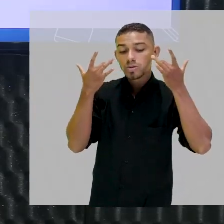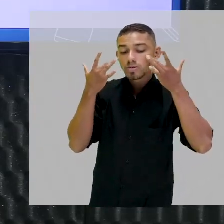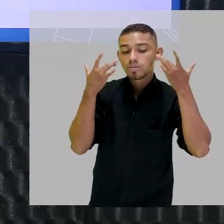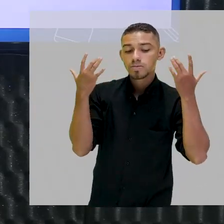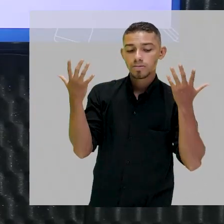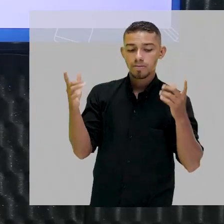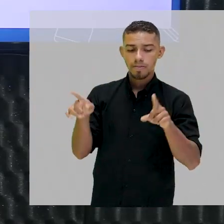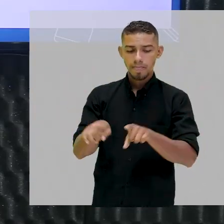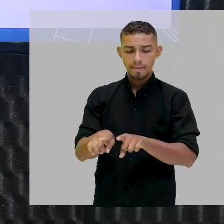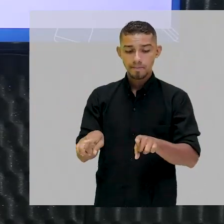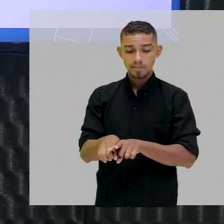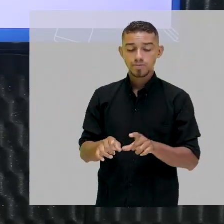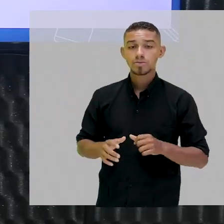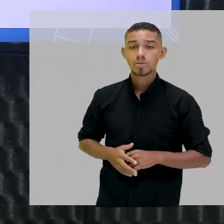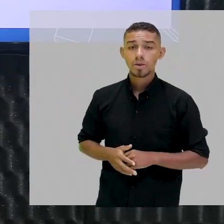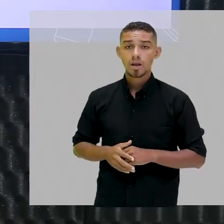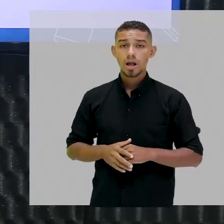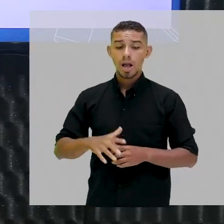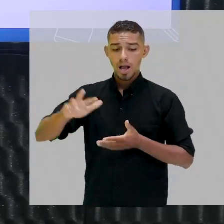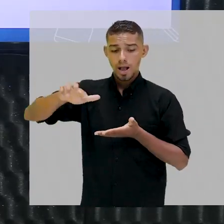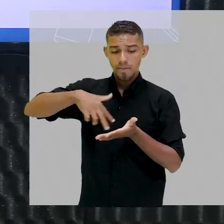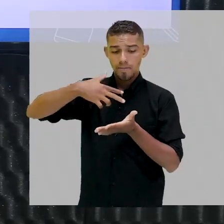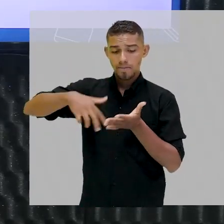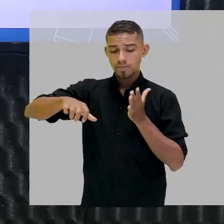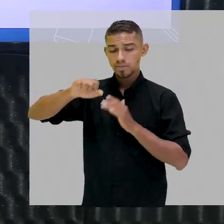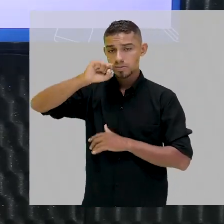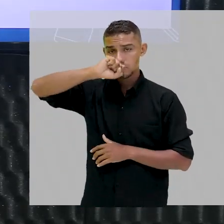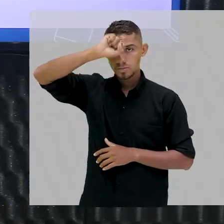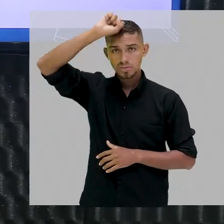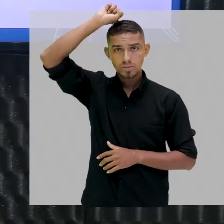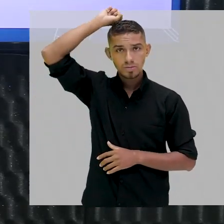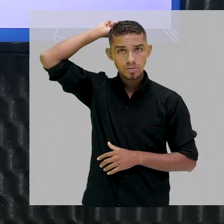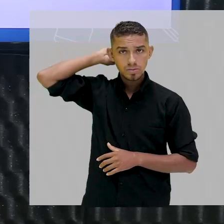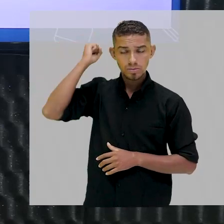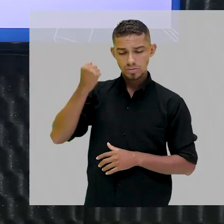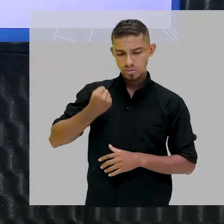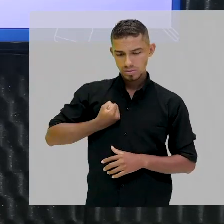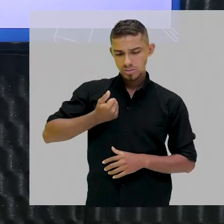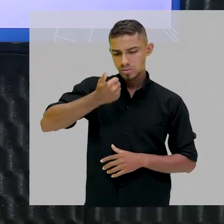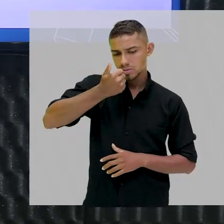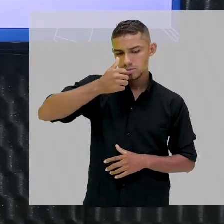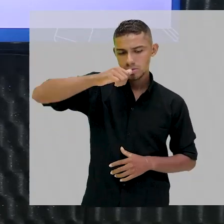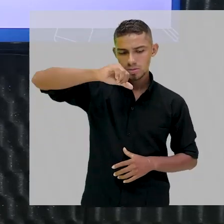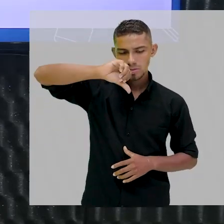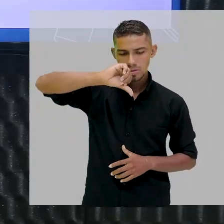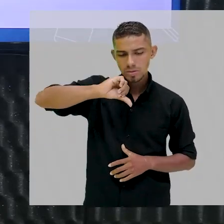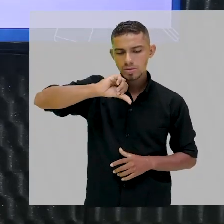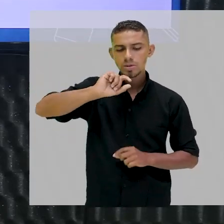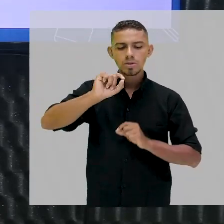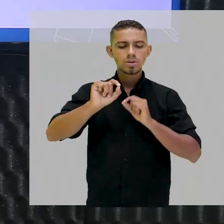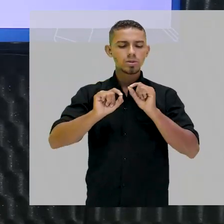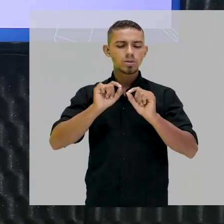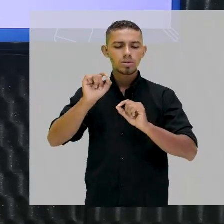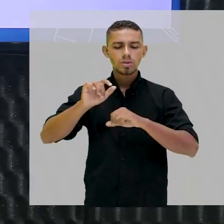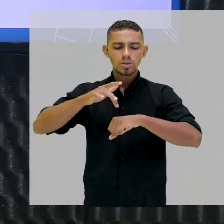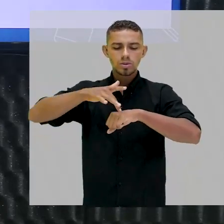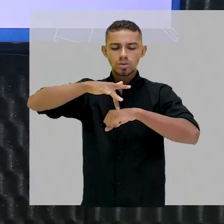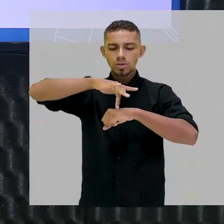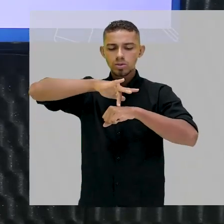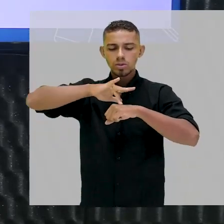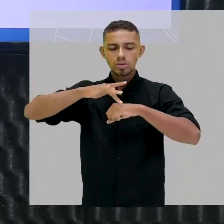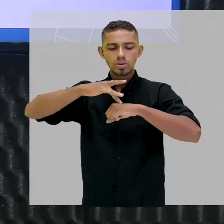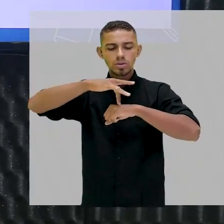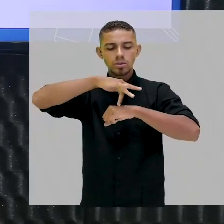dança no século XIX, já entra aqui um pouquinho da questão do balé,